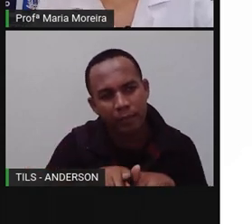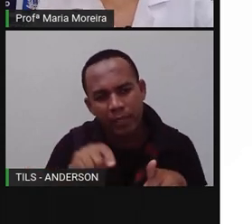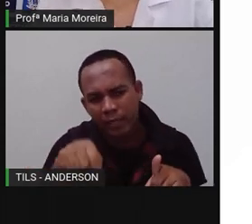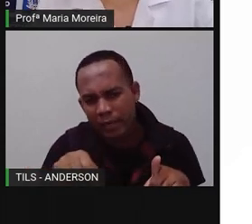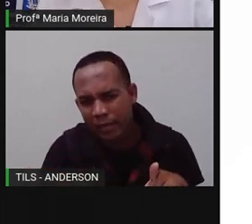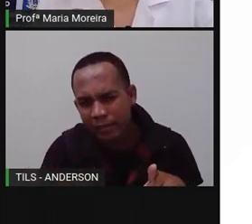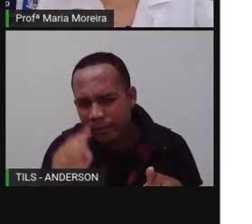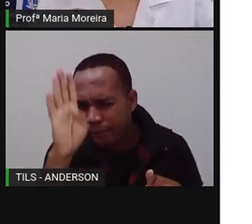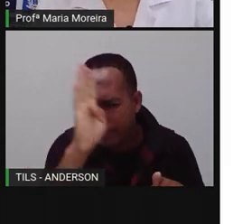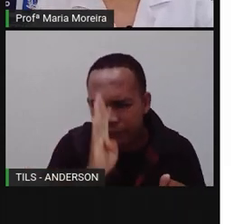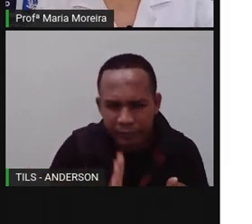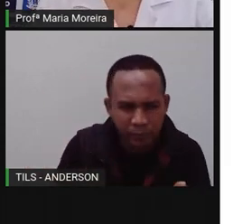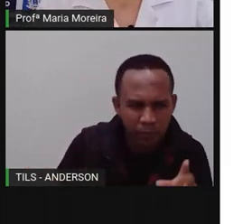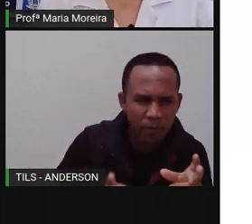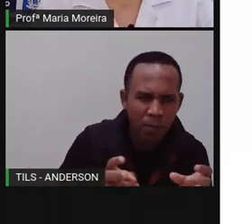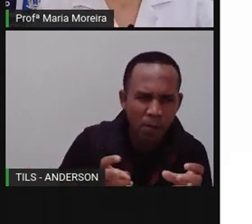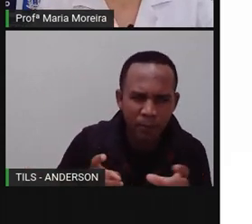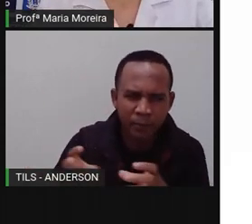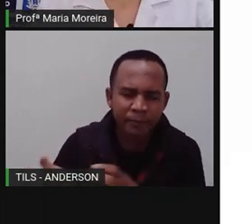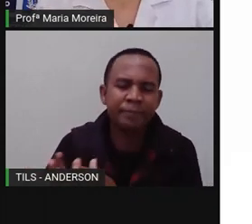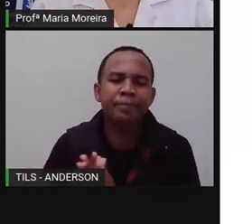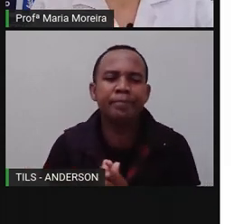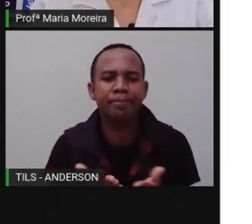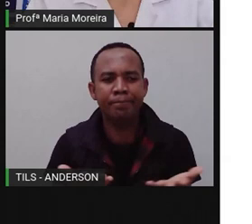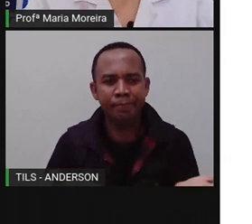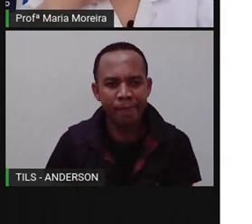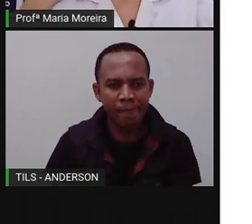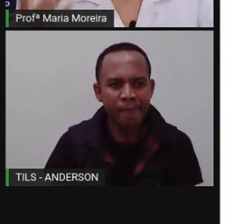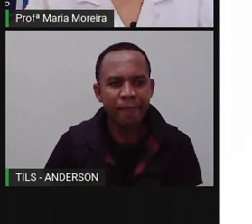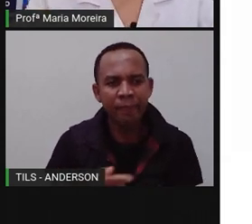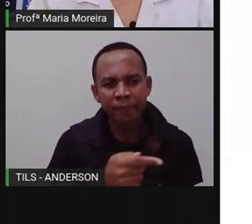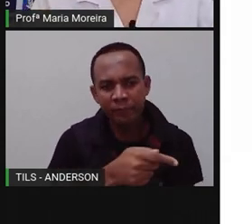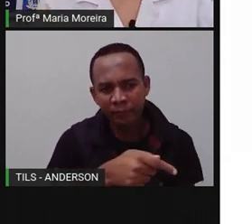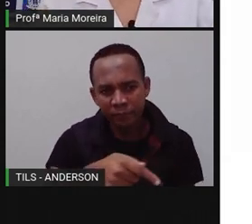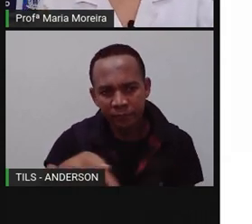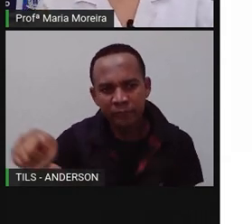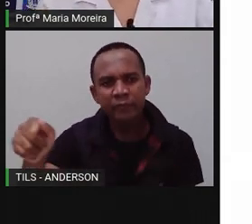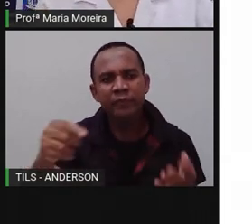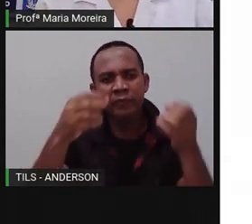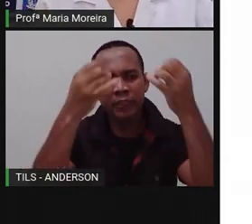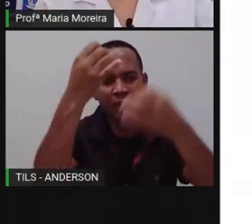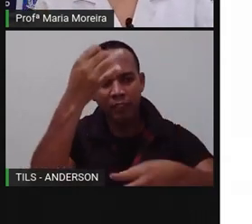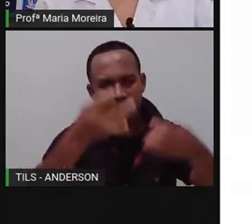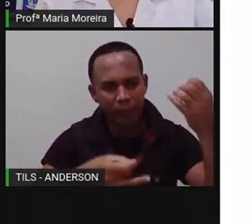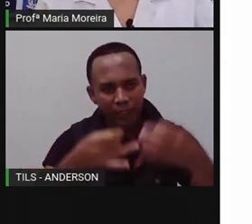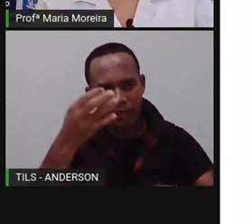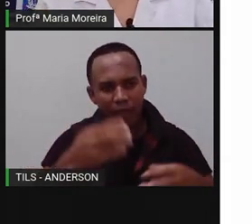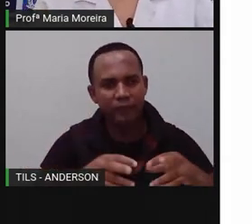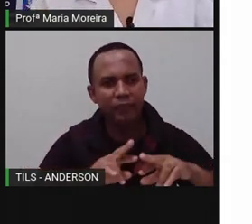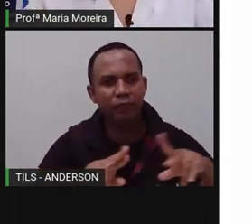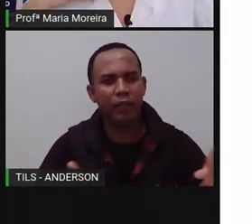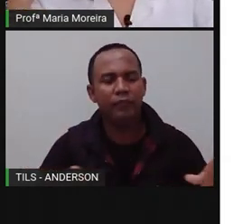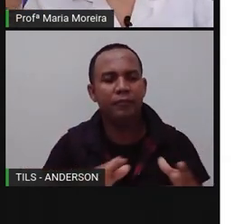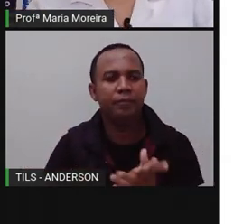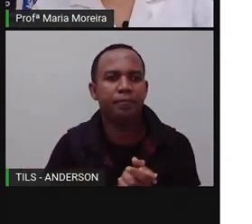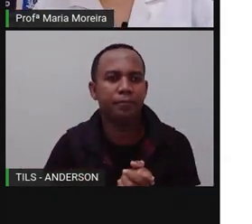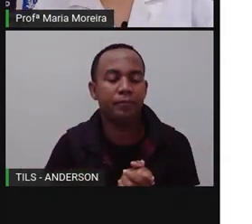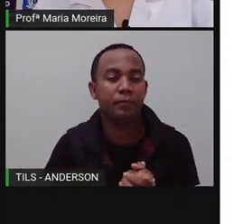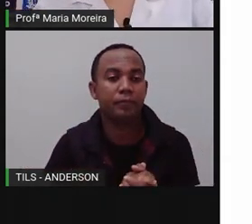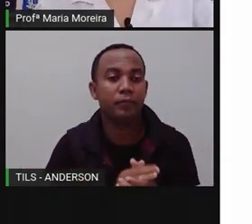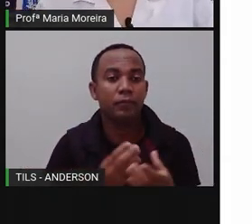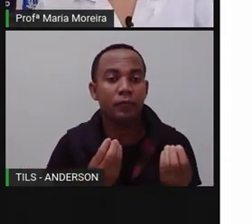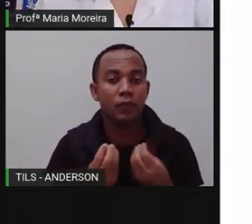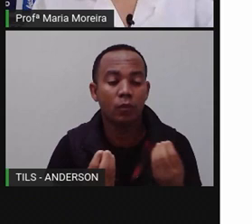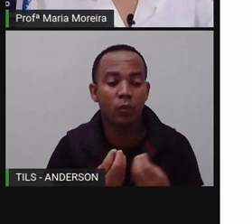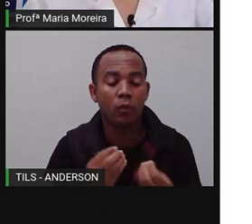isso no decorrer dessa semana. Hoje não, né? Hoje a gente tem a liberdade para poder, na verdade, cultuar o que